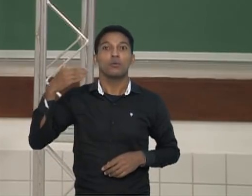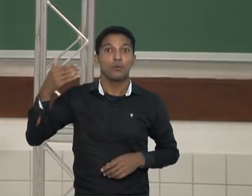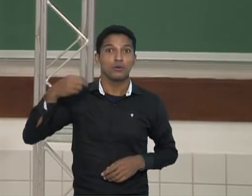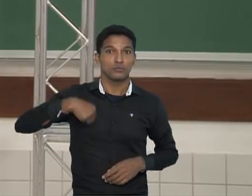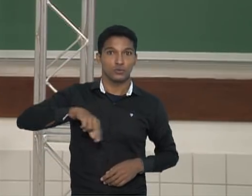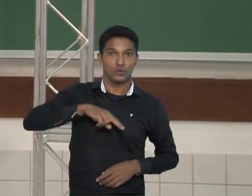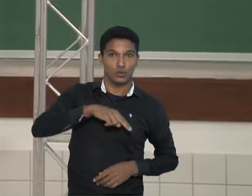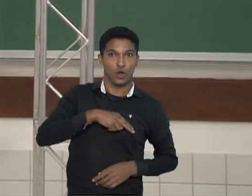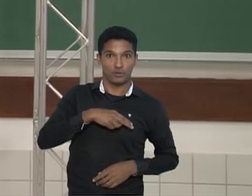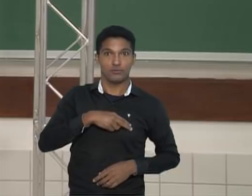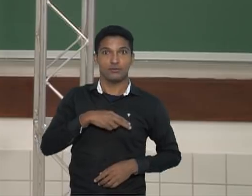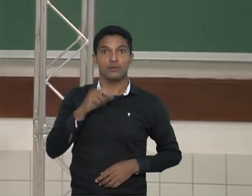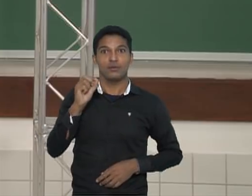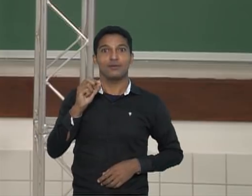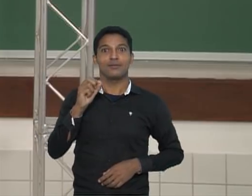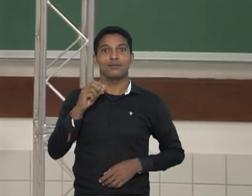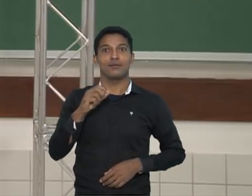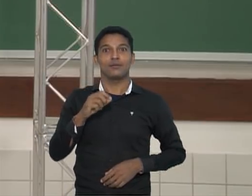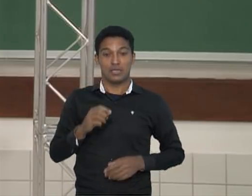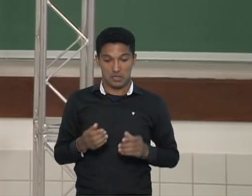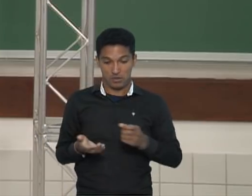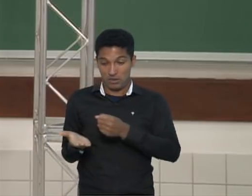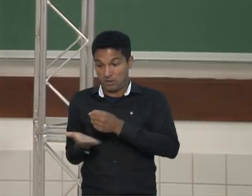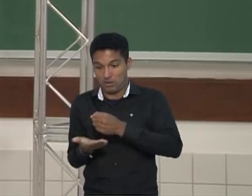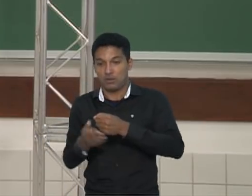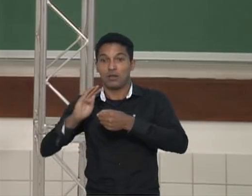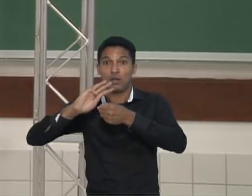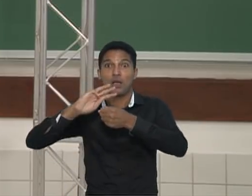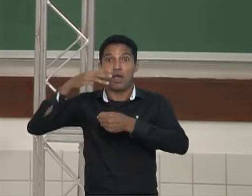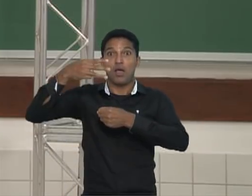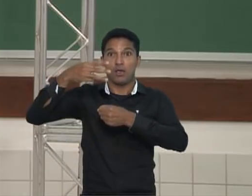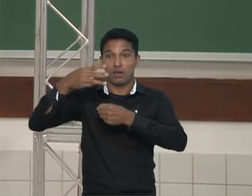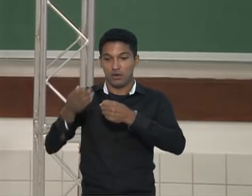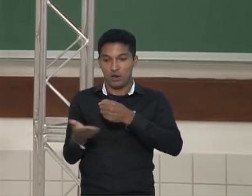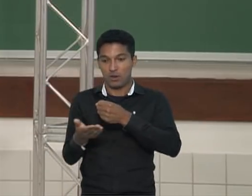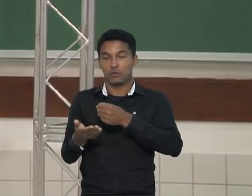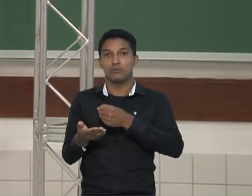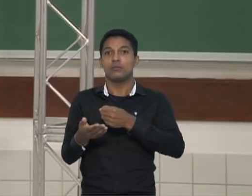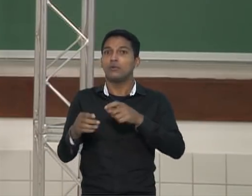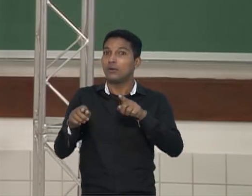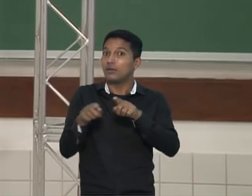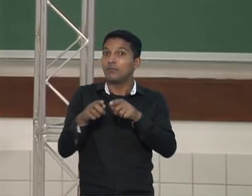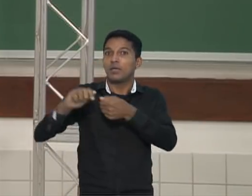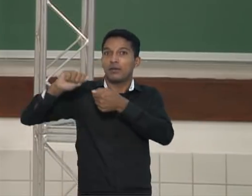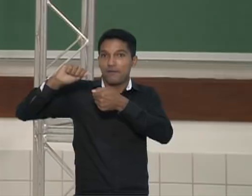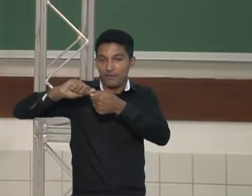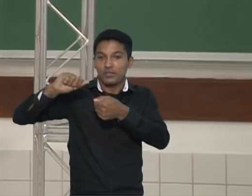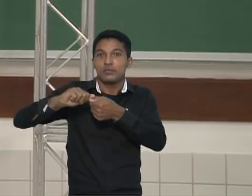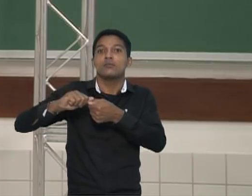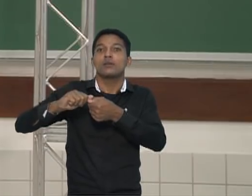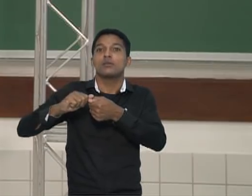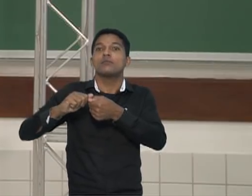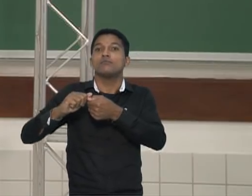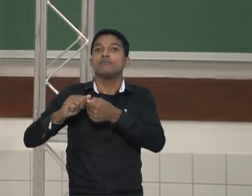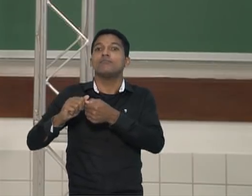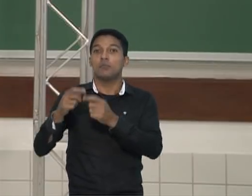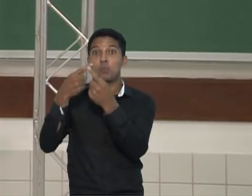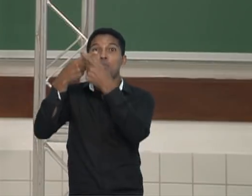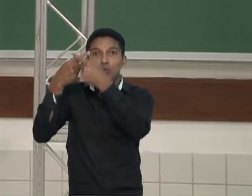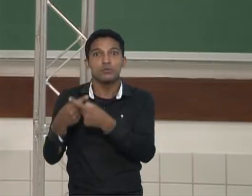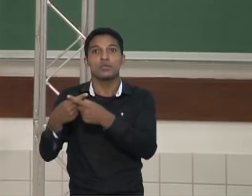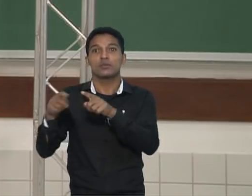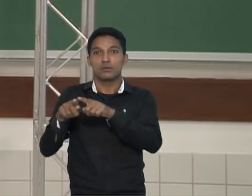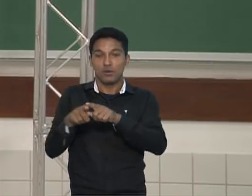fazemos o cubo de uma base, a gente vai fazer o produto. Nós vamos fazer a multiplicação, nesse caso,